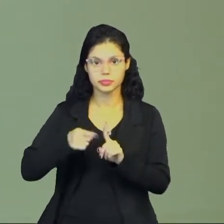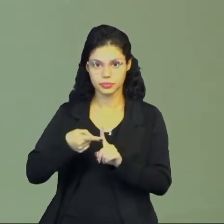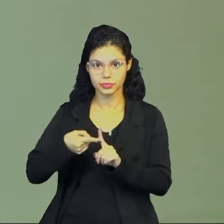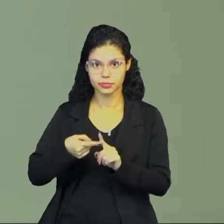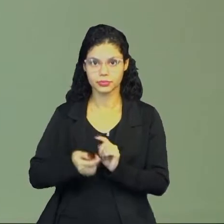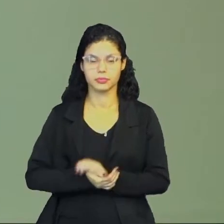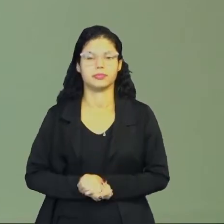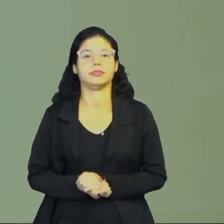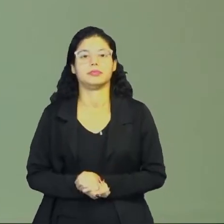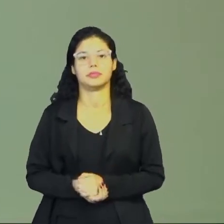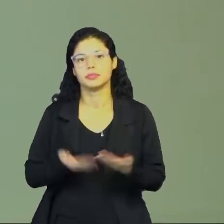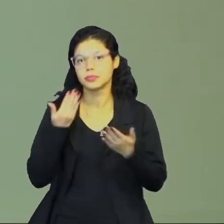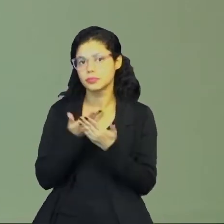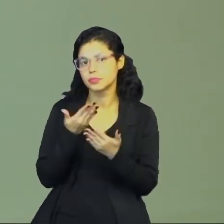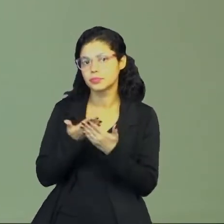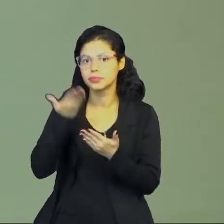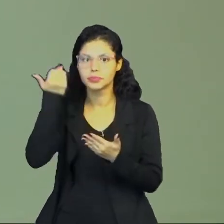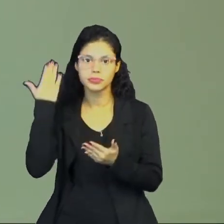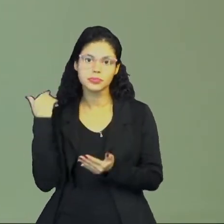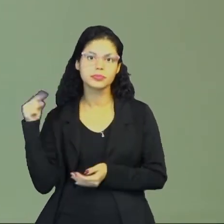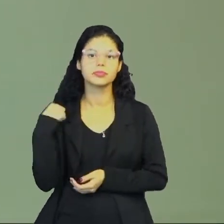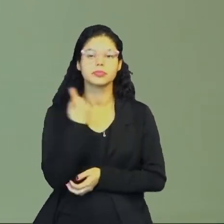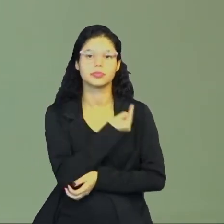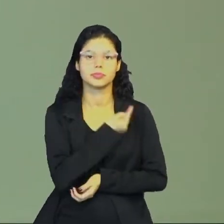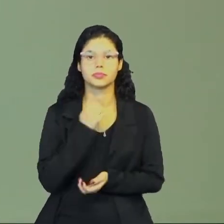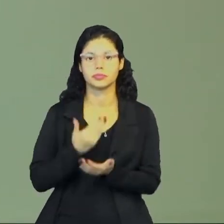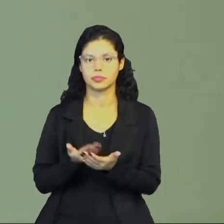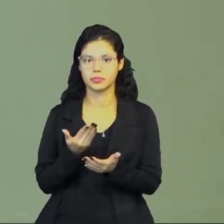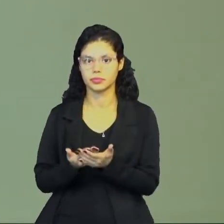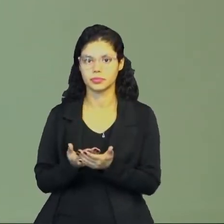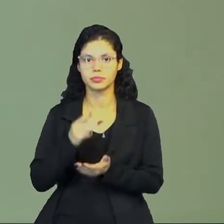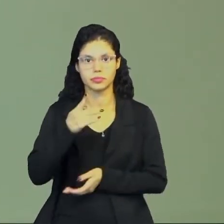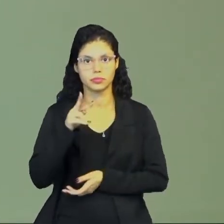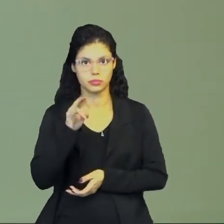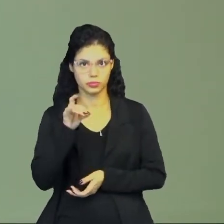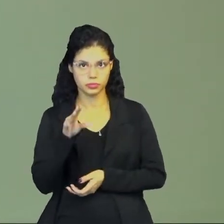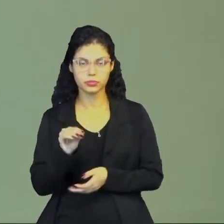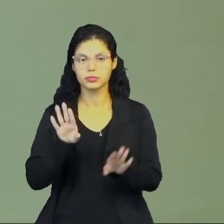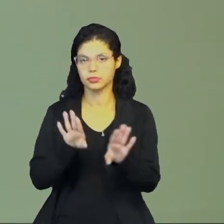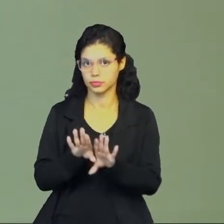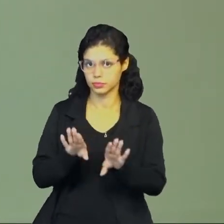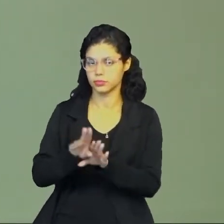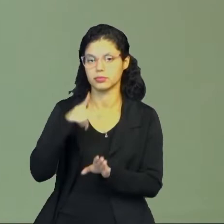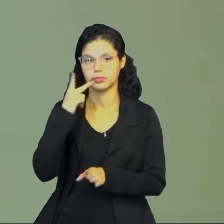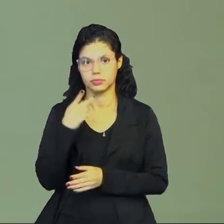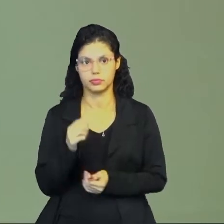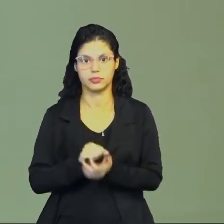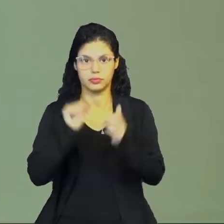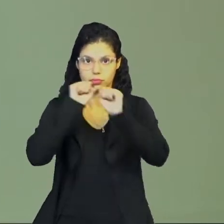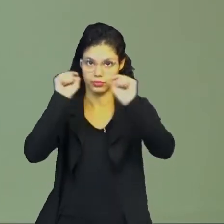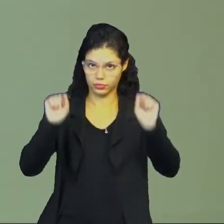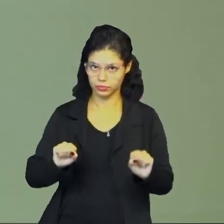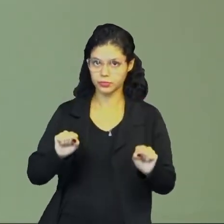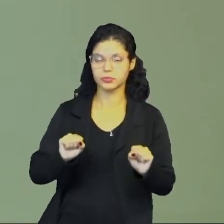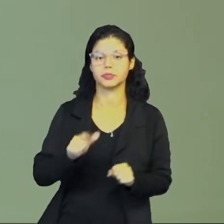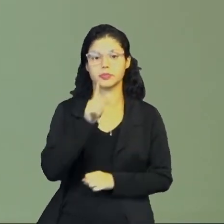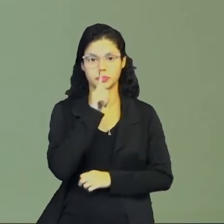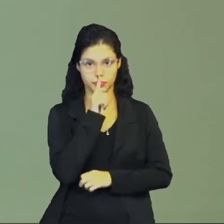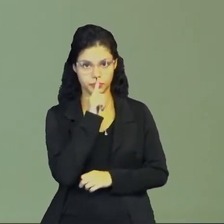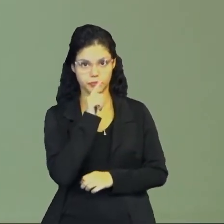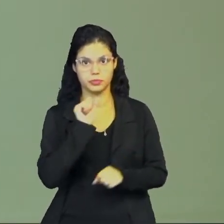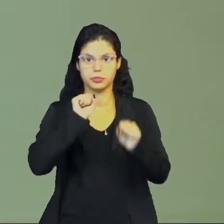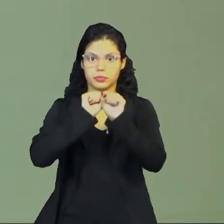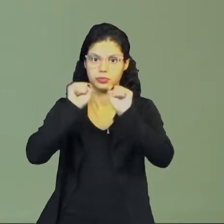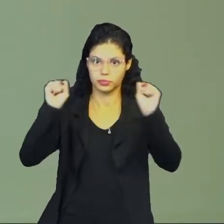gravidez. Nas aulas anteriores, nós começamos a estudar sobre puberdade, também falamos sobre o sistema reprodutor masculino ou